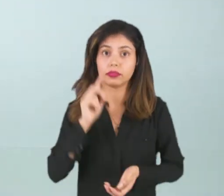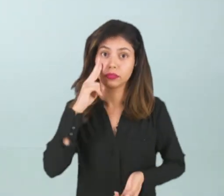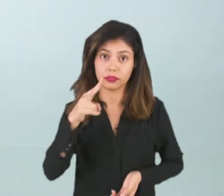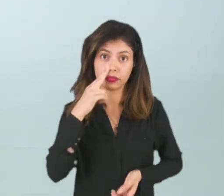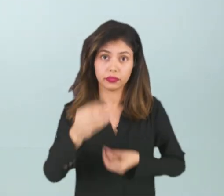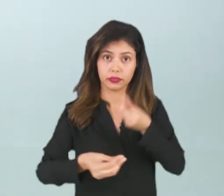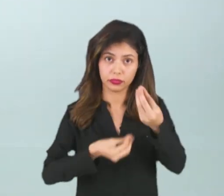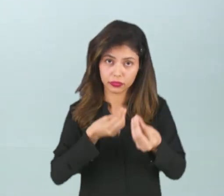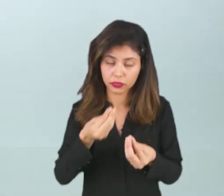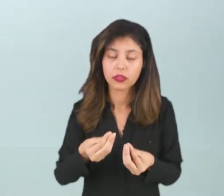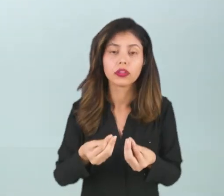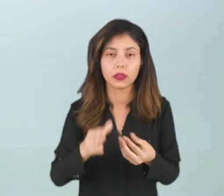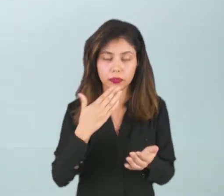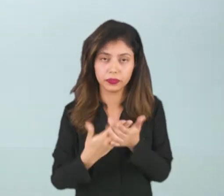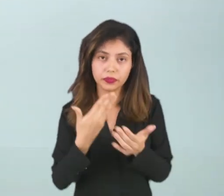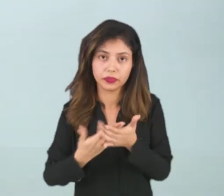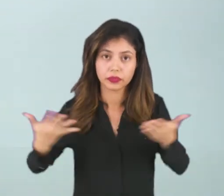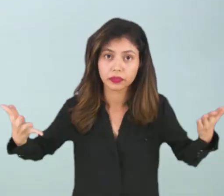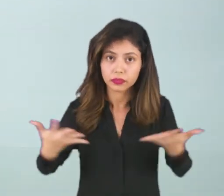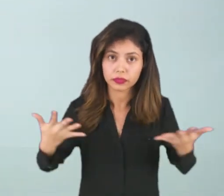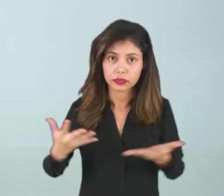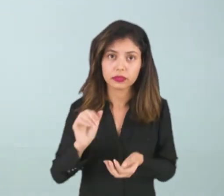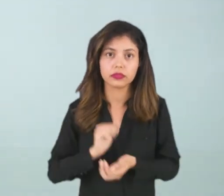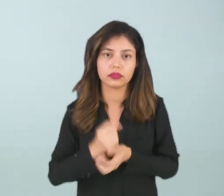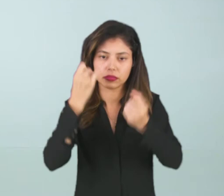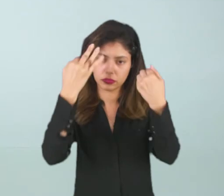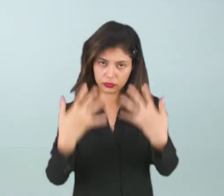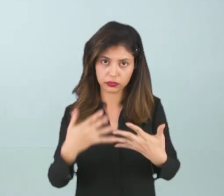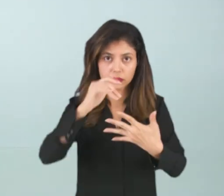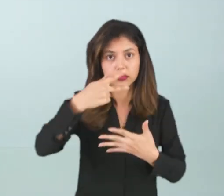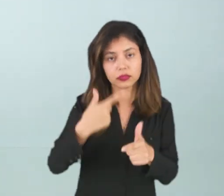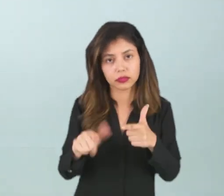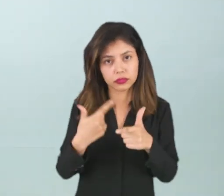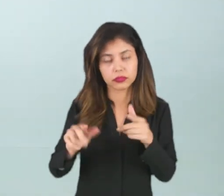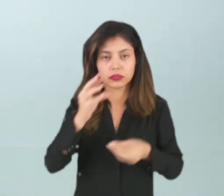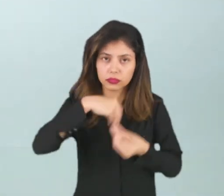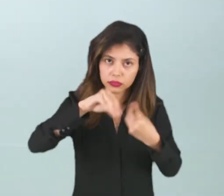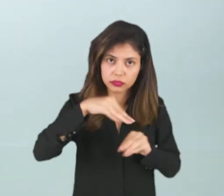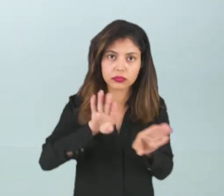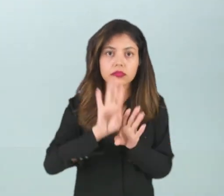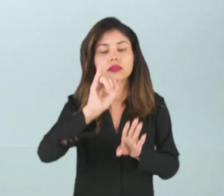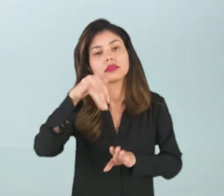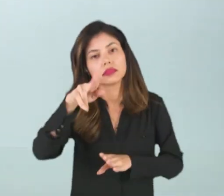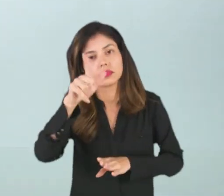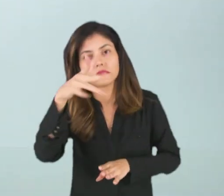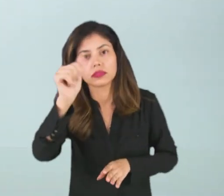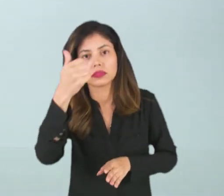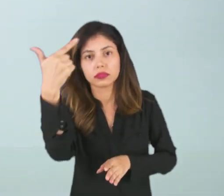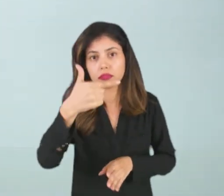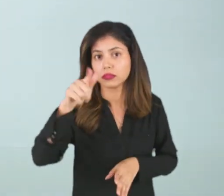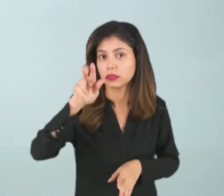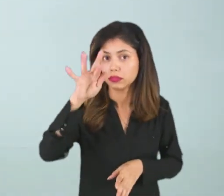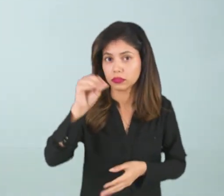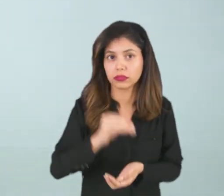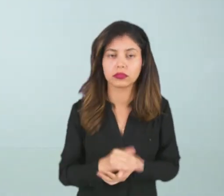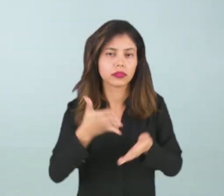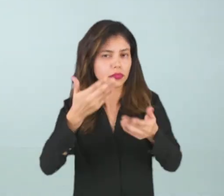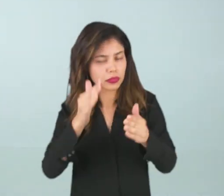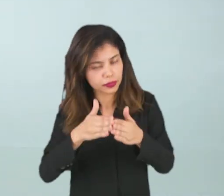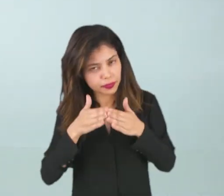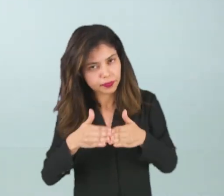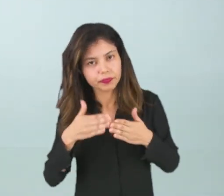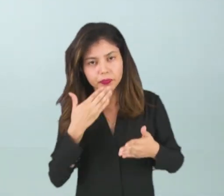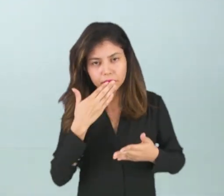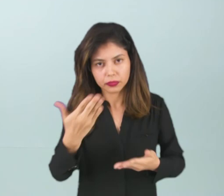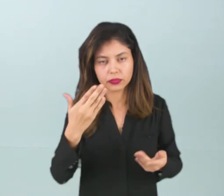vocês viram que nós estudamos hoje sobre situação problemas que envolve a inequação do segundo grau. Peço a